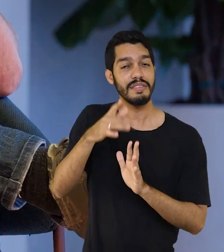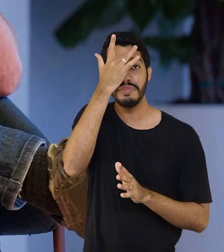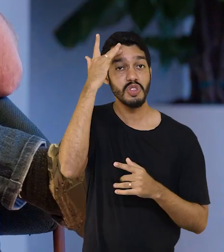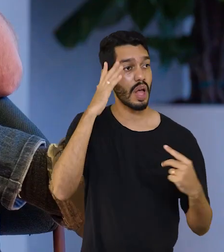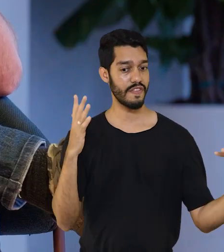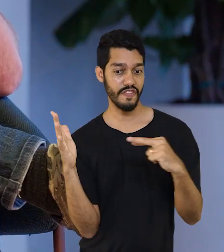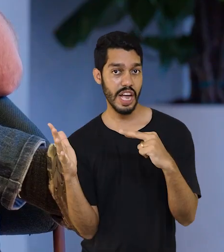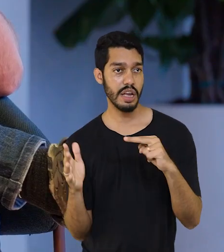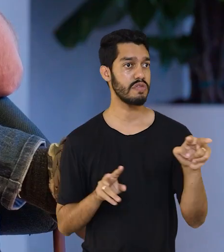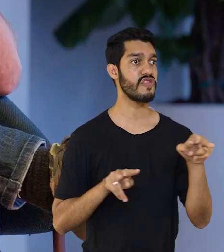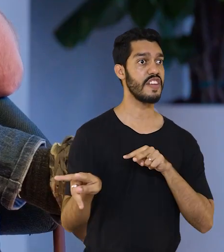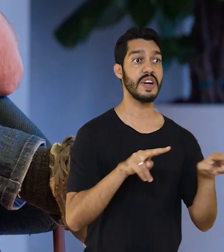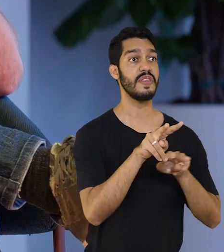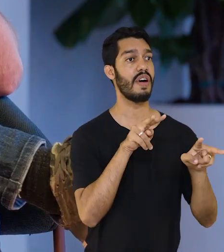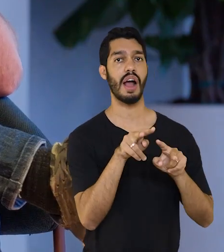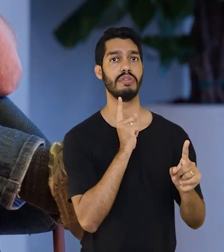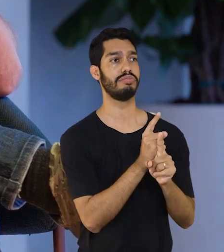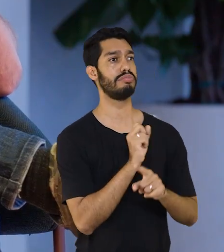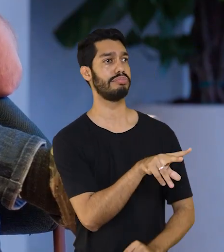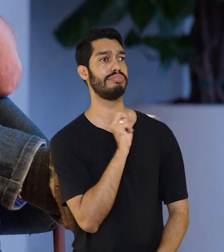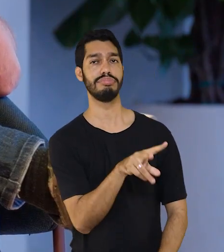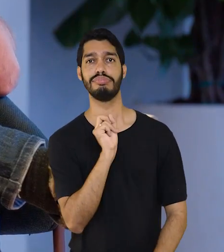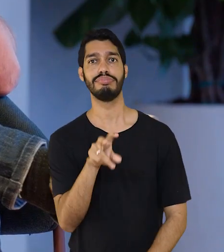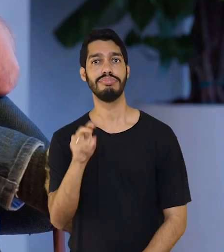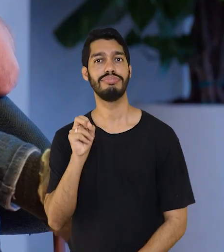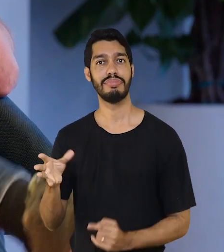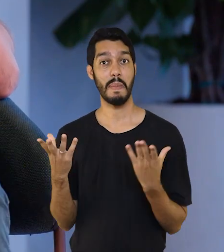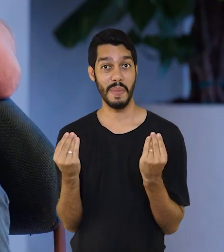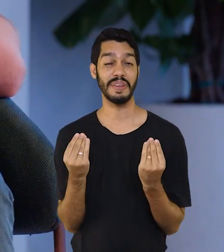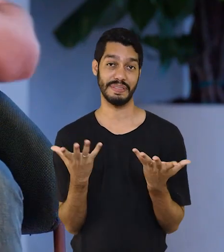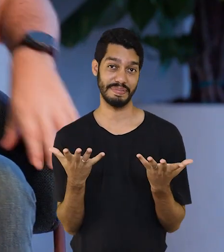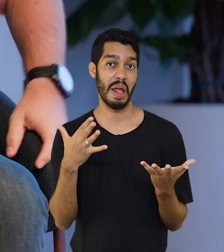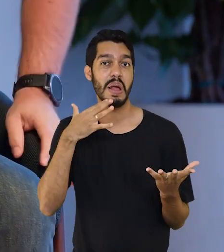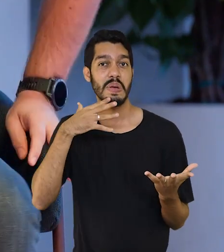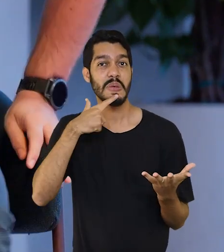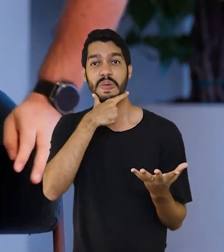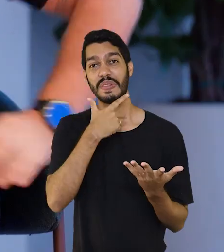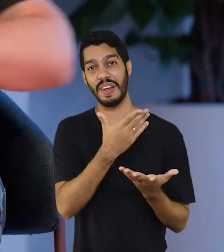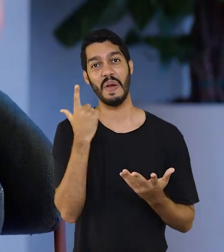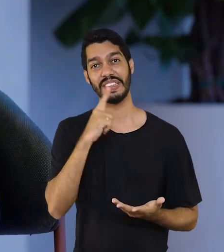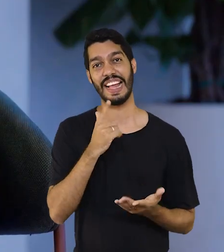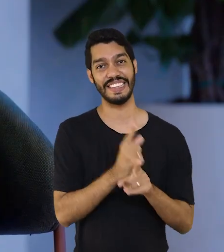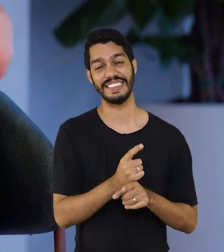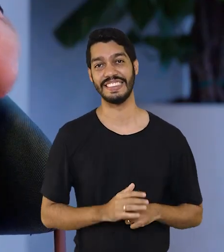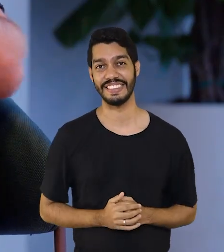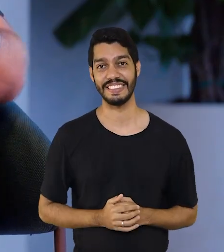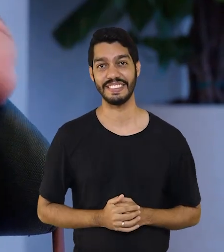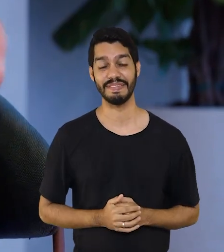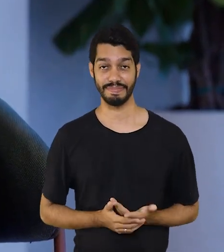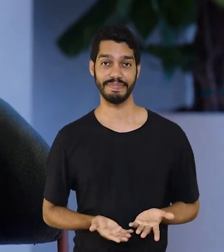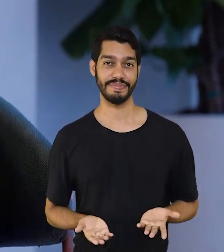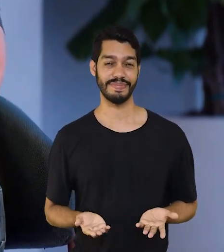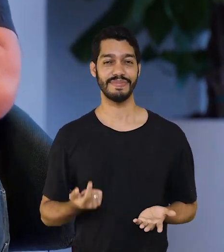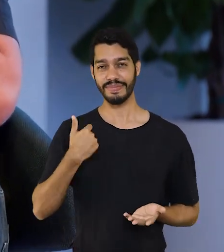usar para outras coisas? É isso aí. Isso tudo hoje é intencional. Então, esse é um segundo... Você me perguntou, né? O que está vindo